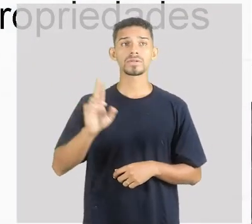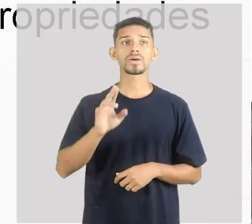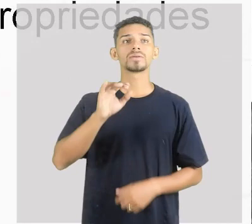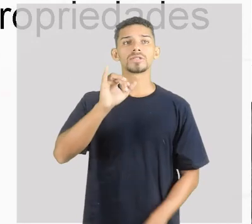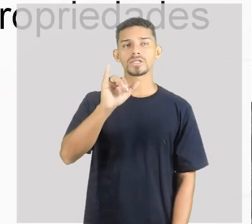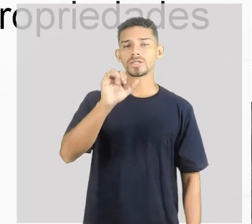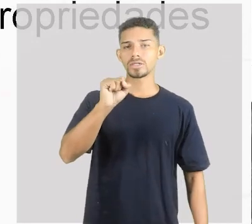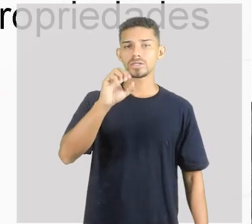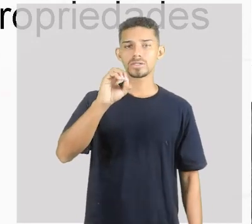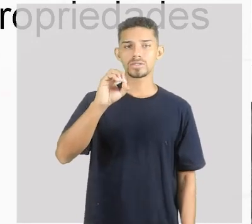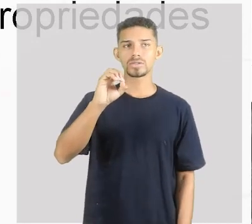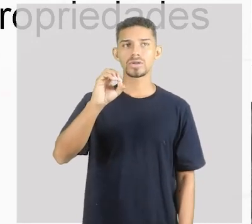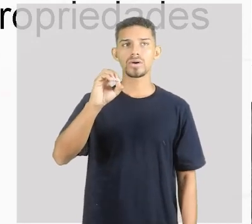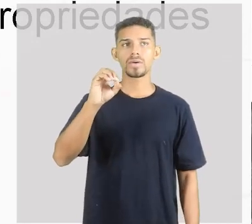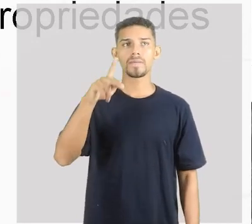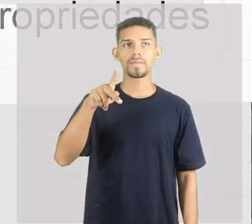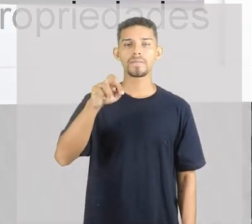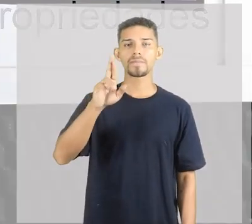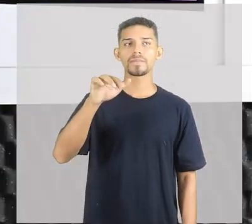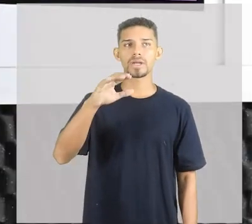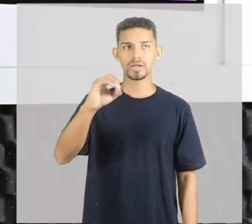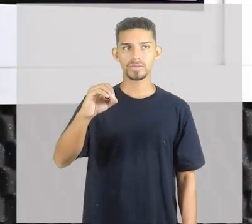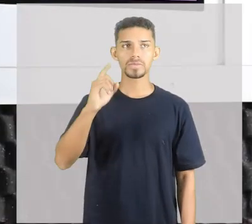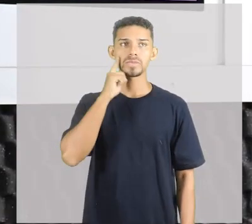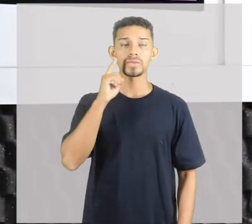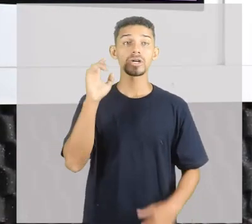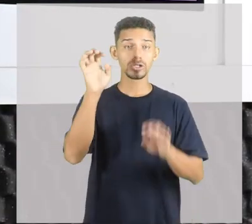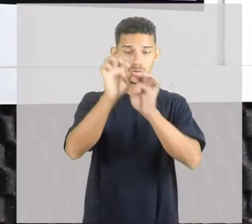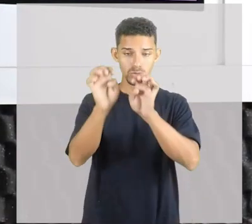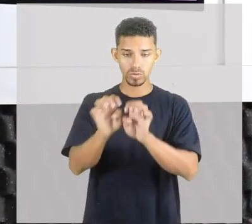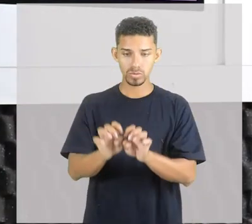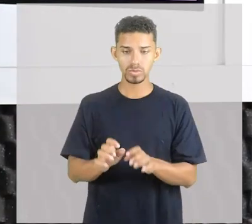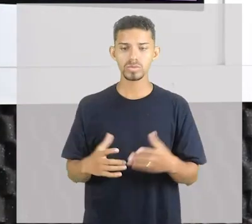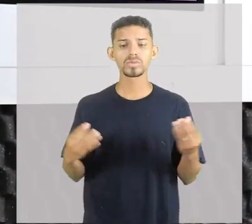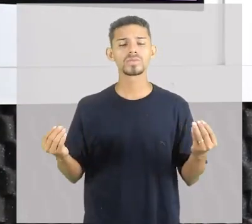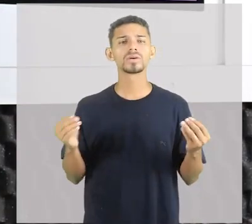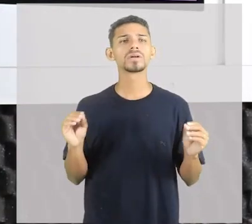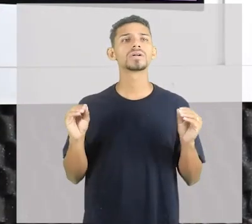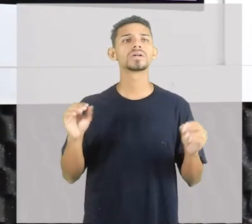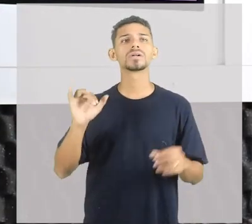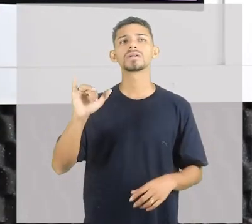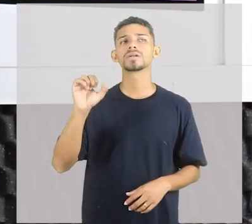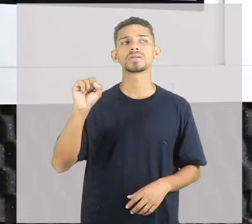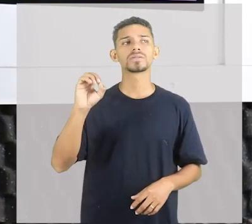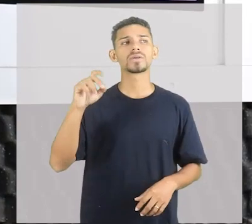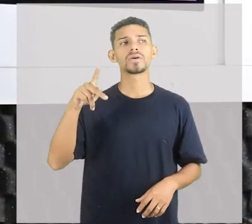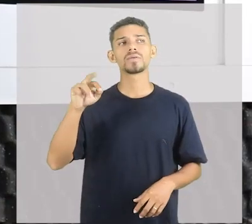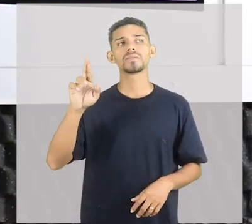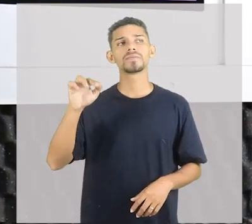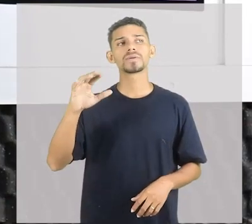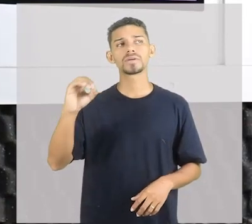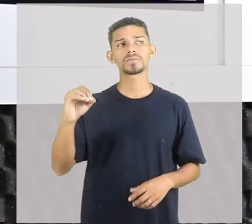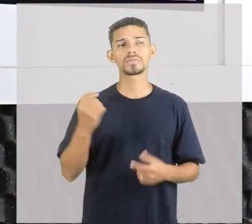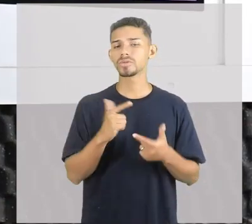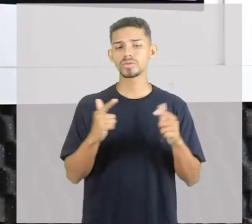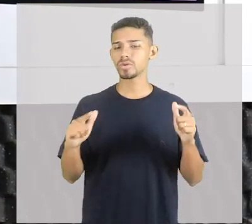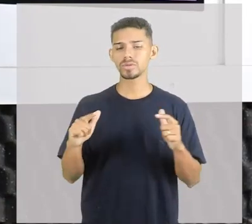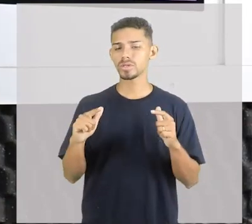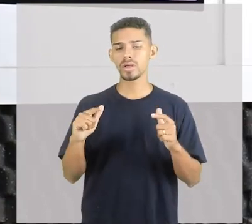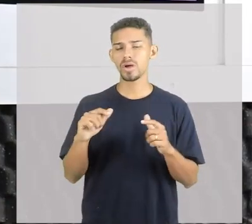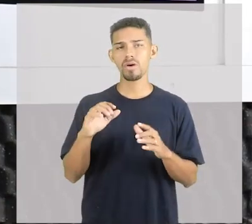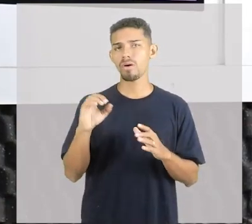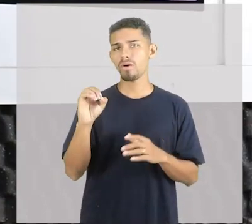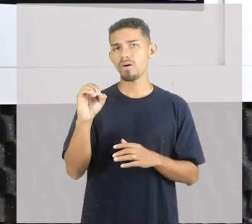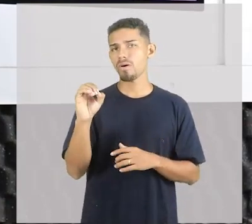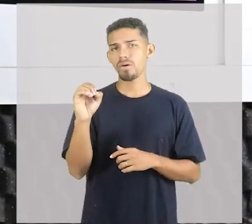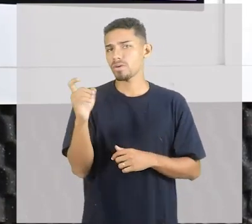apresenta a seguinte estrutura. Essa aqui é a estrutura do isopreno. Daniel, o isopreno é um quê? Não tem oxigênio na estrutura, só tem